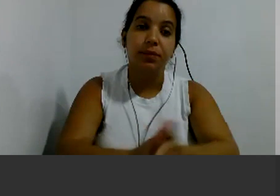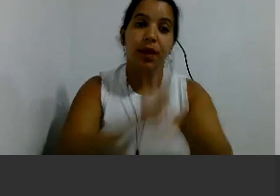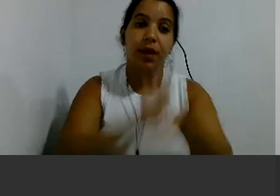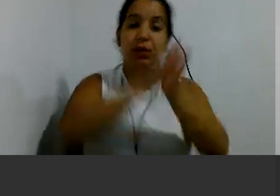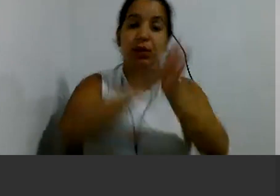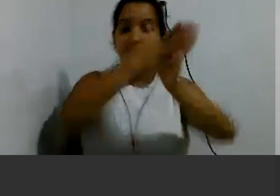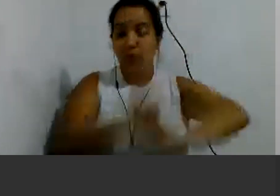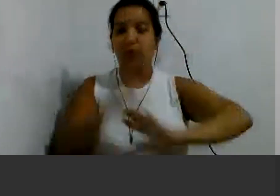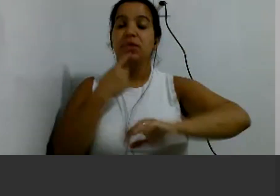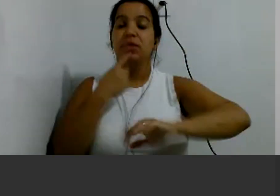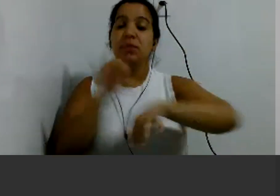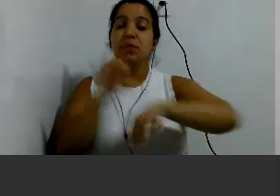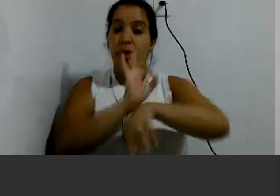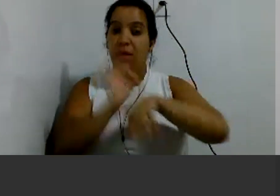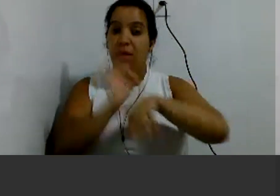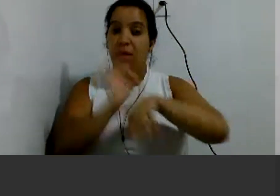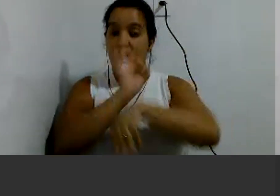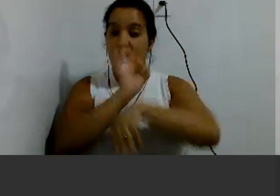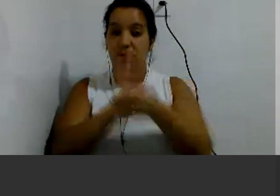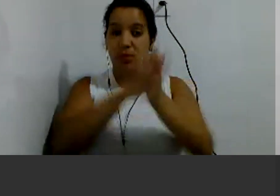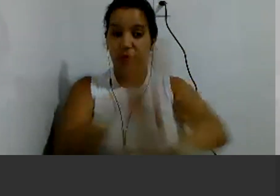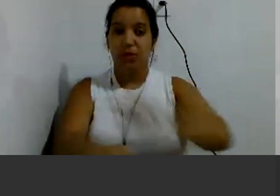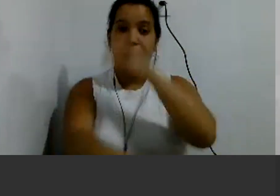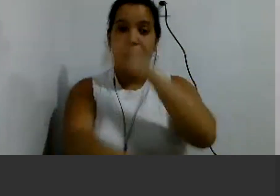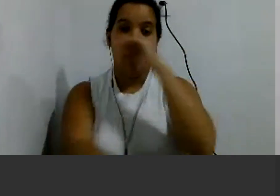destruição de hemácia.